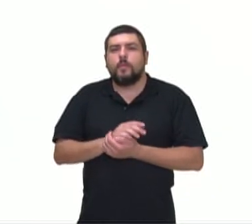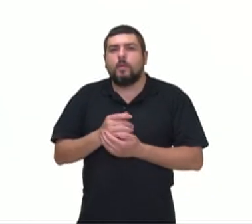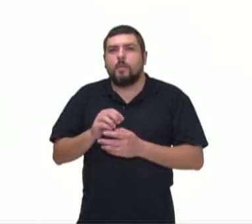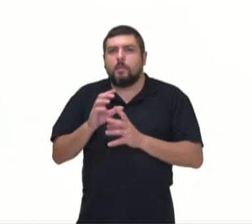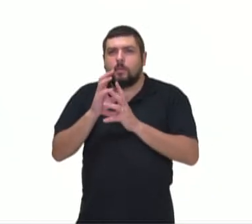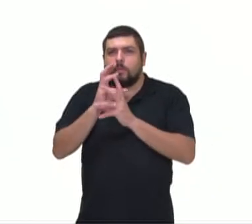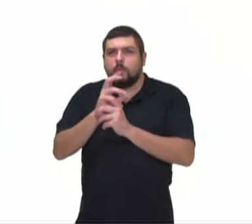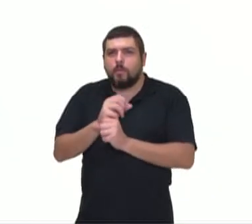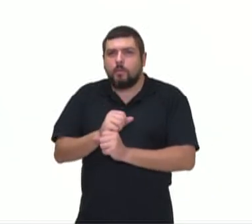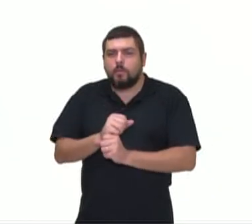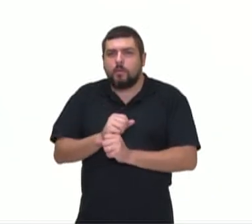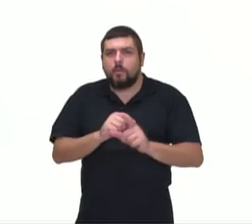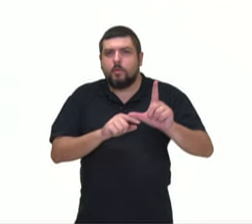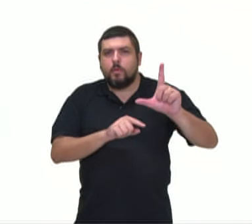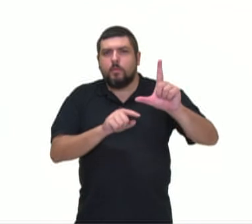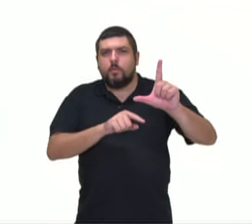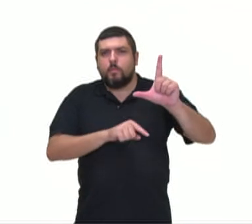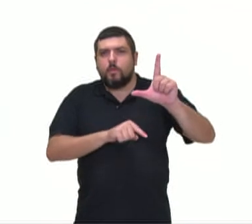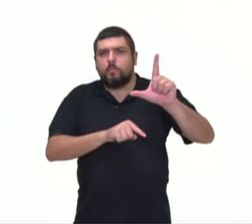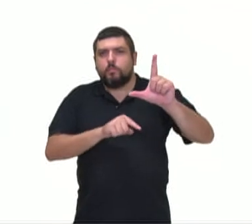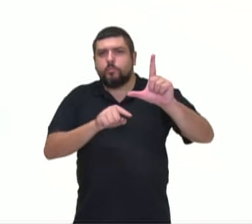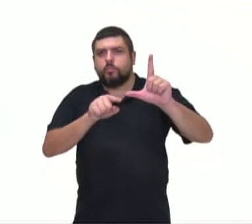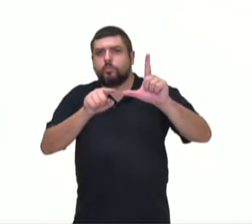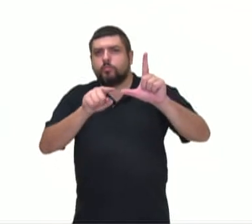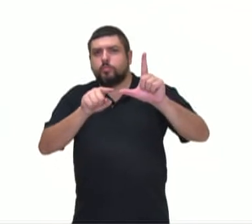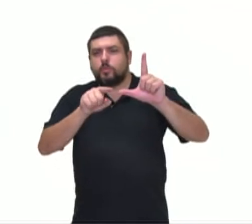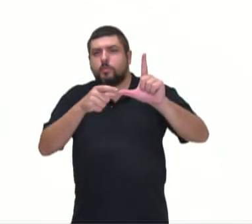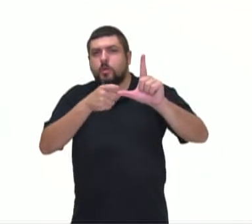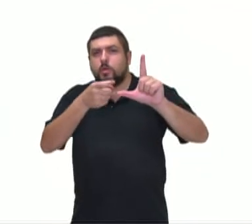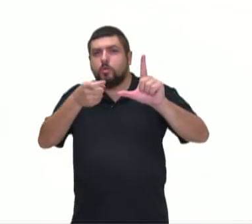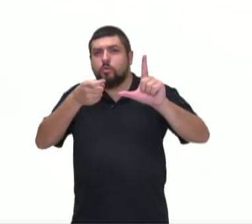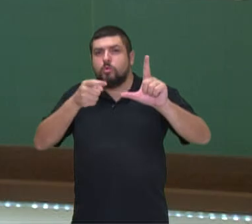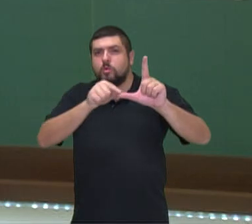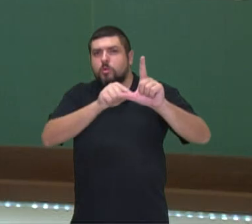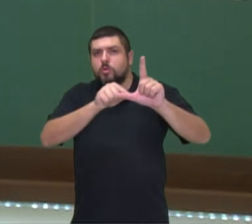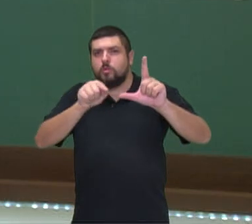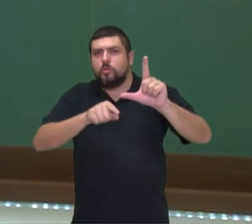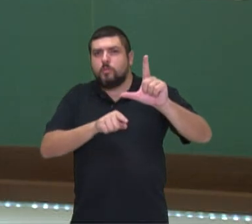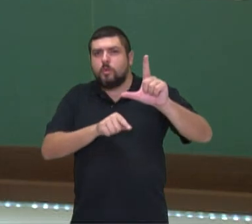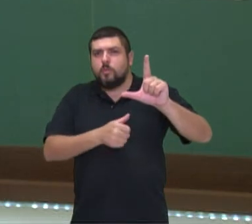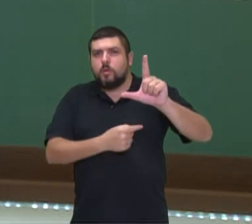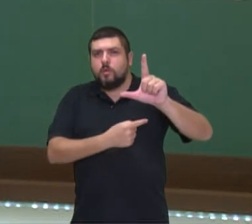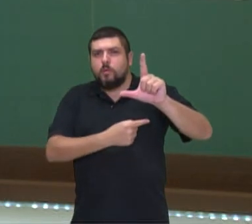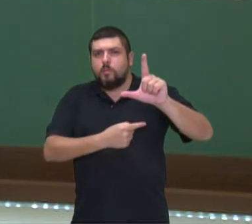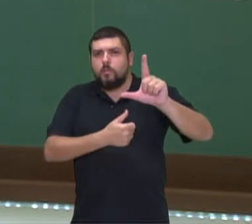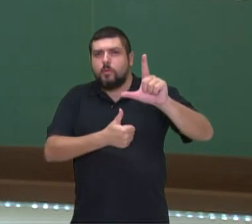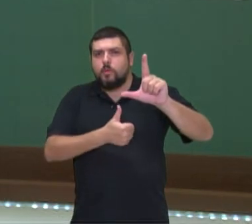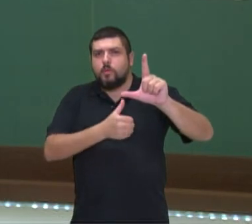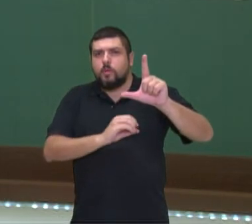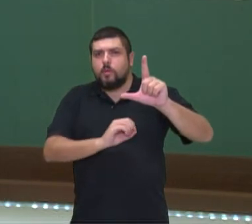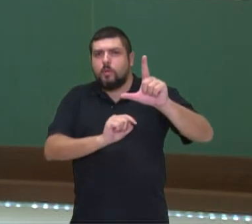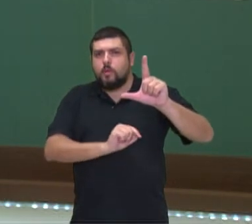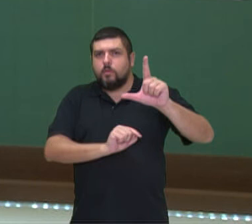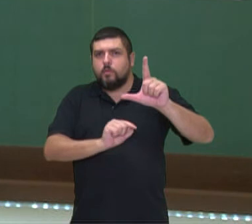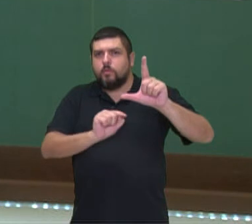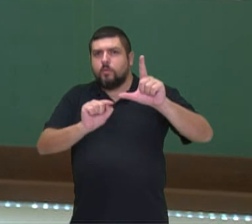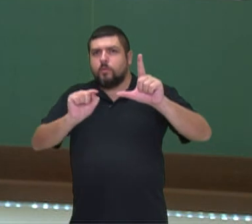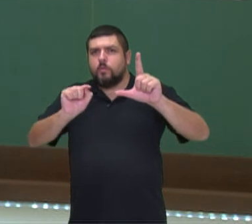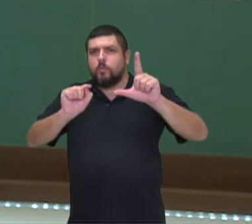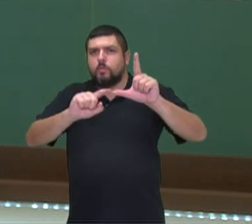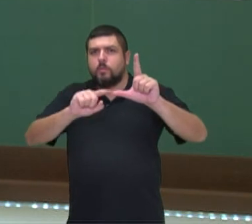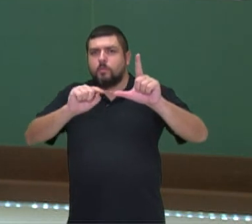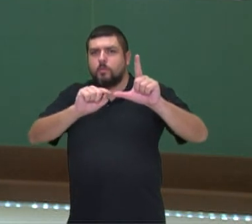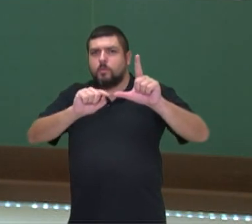nós já conseguimos montar esse gráfico, olha só, tá? Temos dois pontos, um no eixo X, outro no eixo